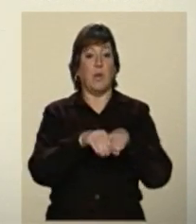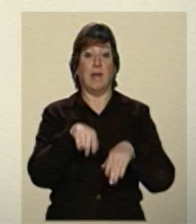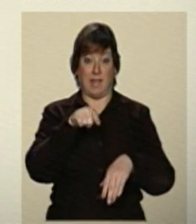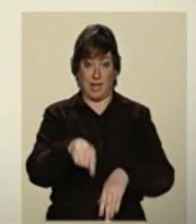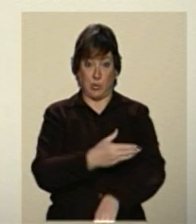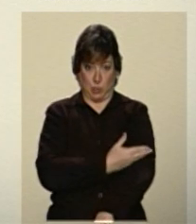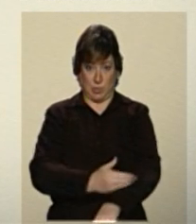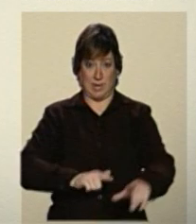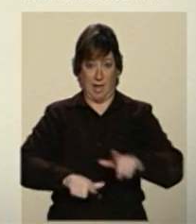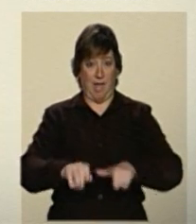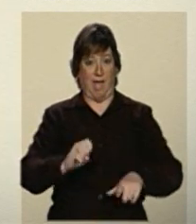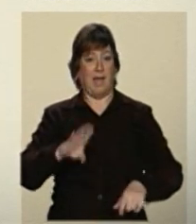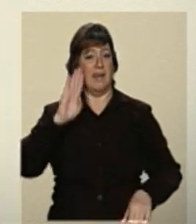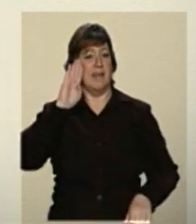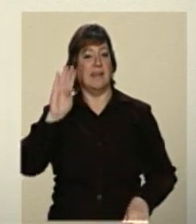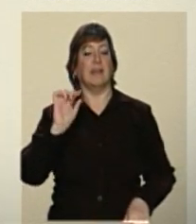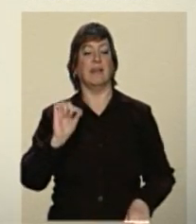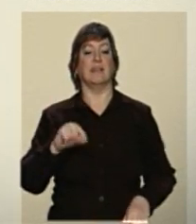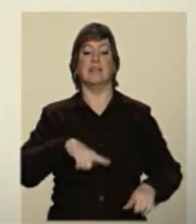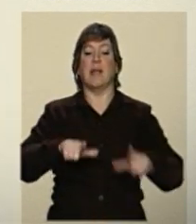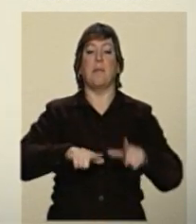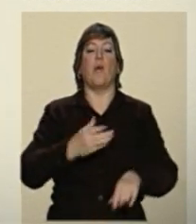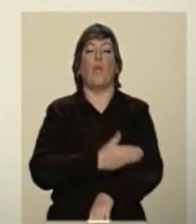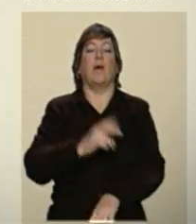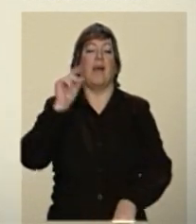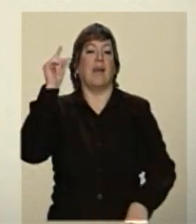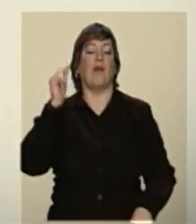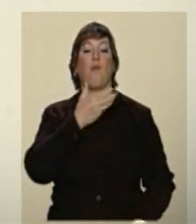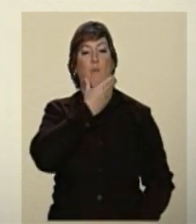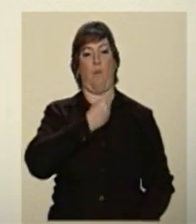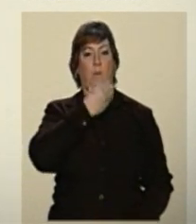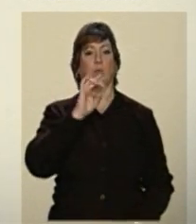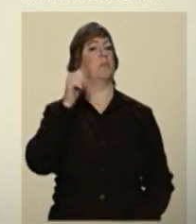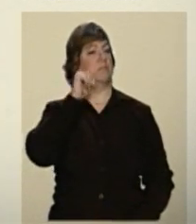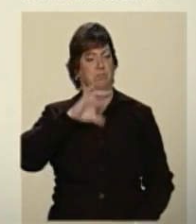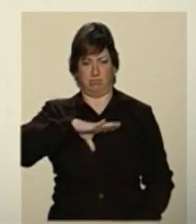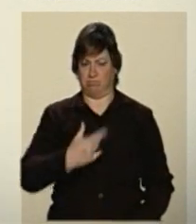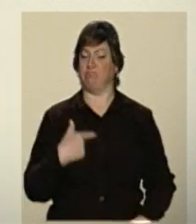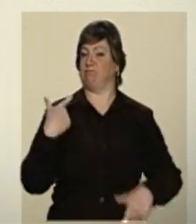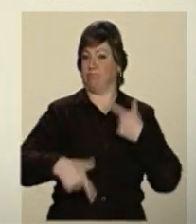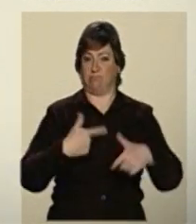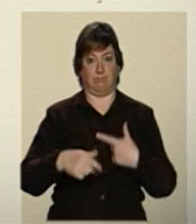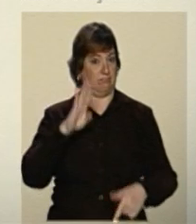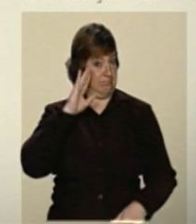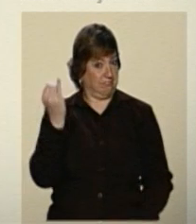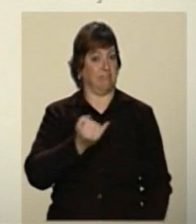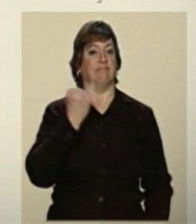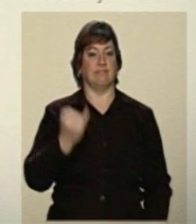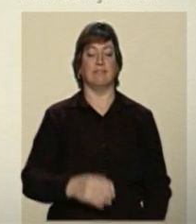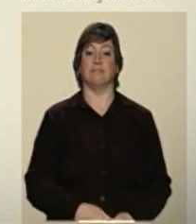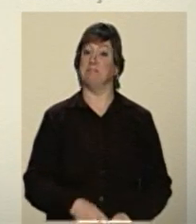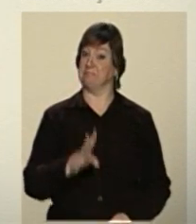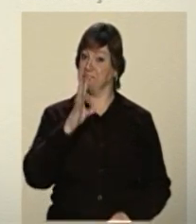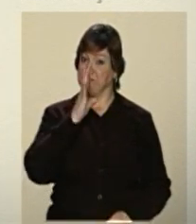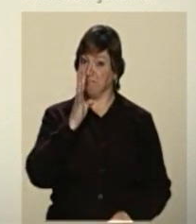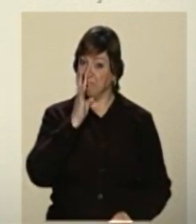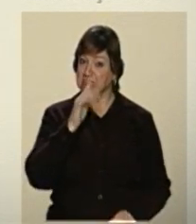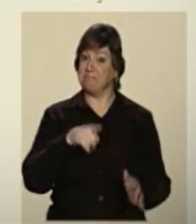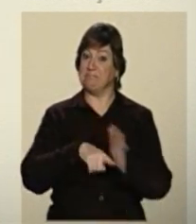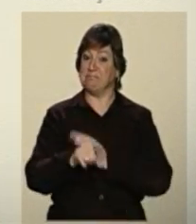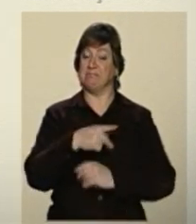trabalho inclusive em atividades que antes eram dominadas pelos homens olha presidenta foram